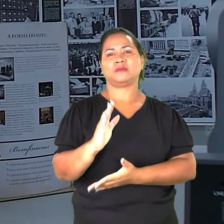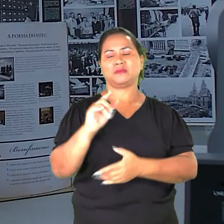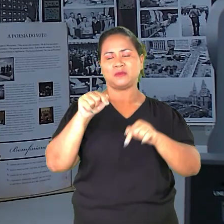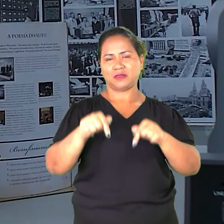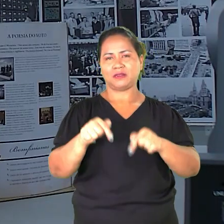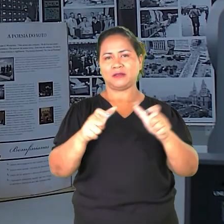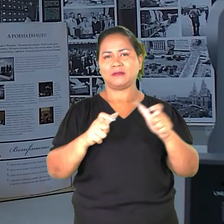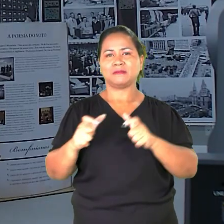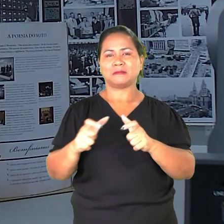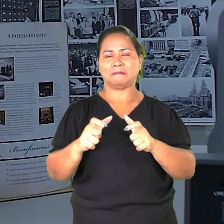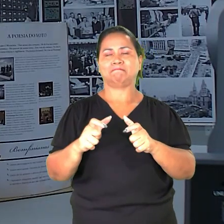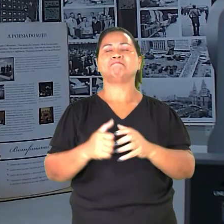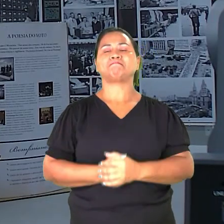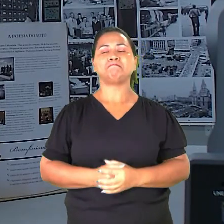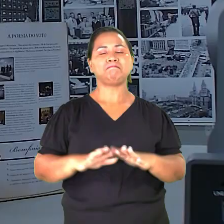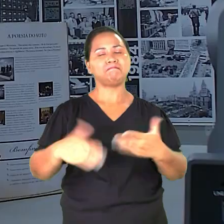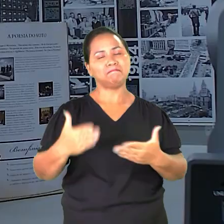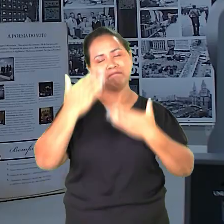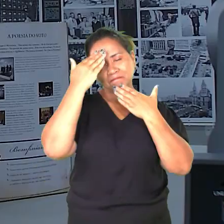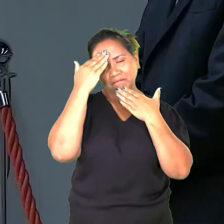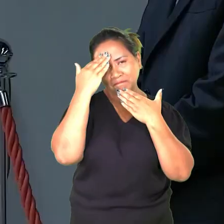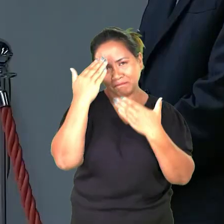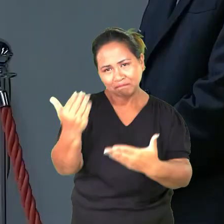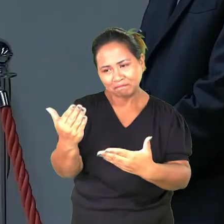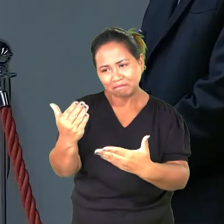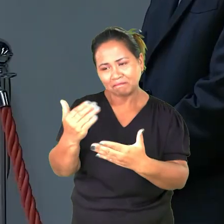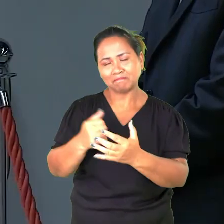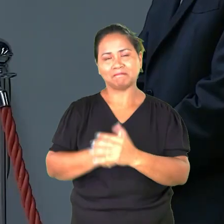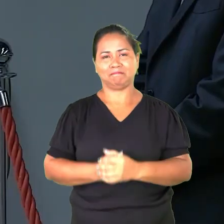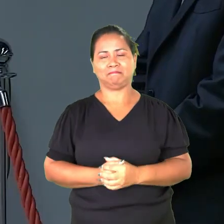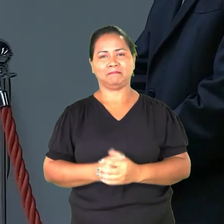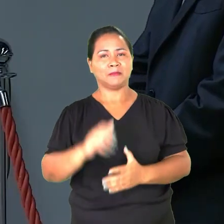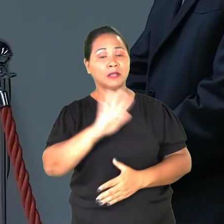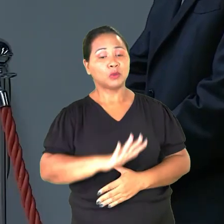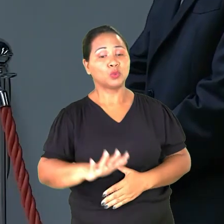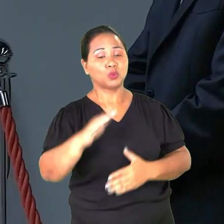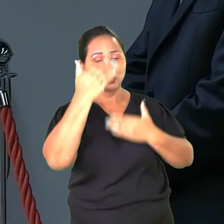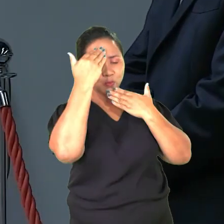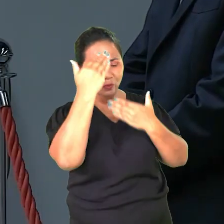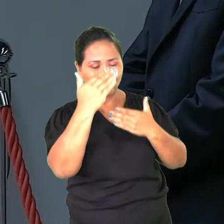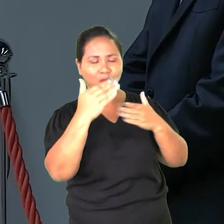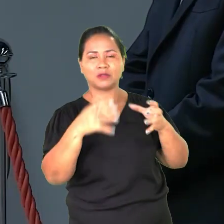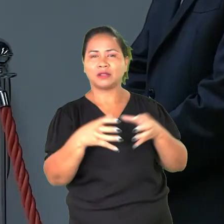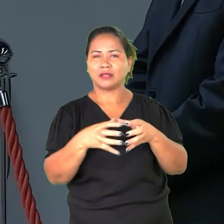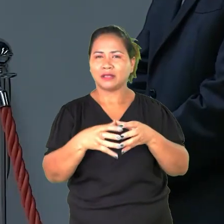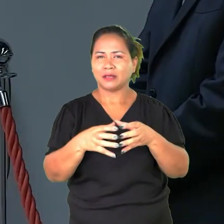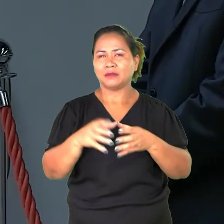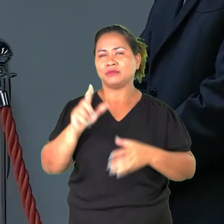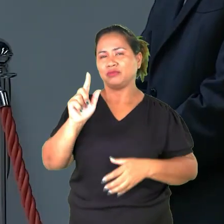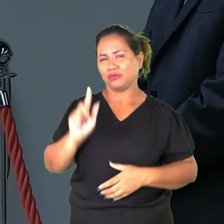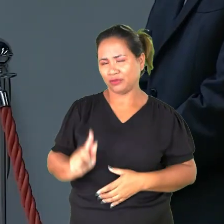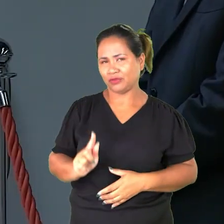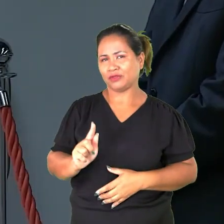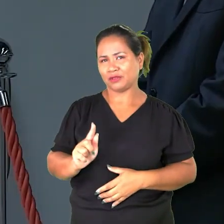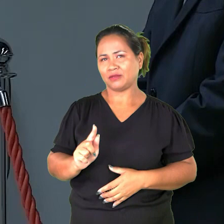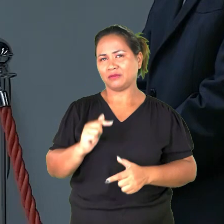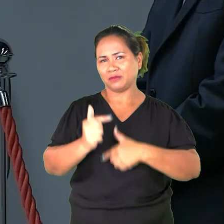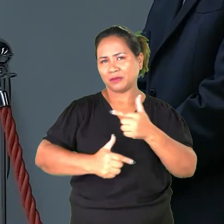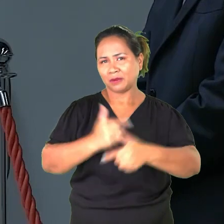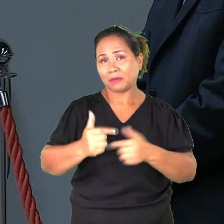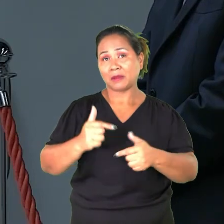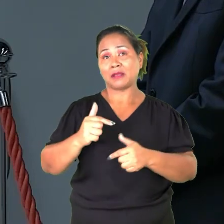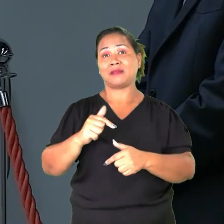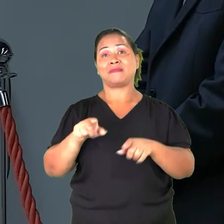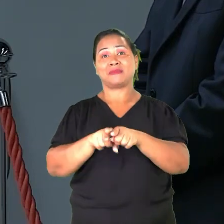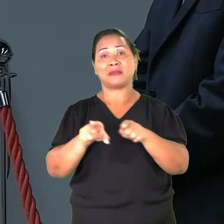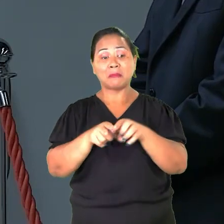essa ação que a gente fez. Então, fica aqui as minhas palavras de agradecimento a toda a equipe da Secretaria de Gestão de Serviços, nossa